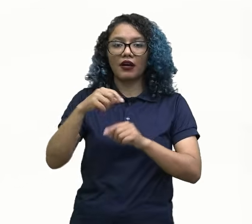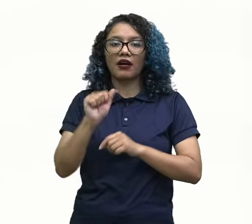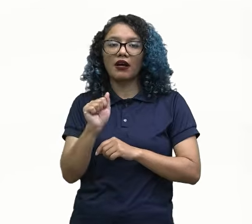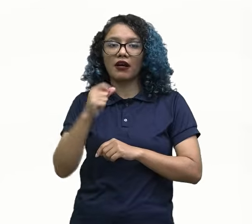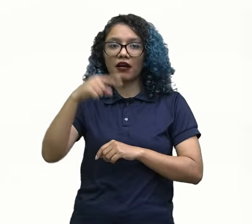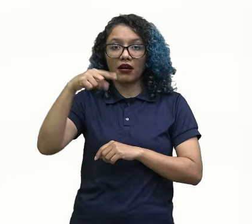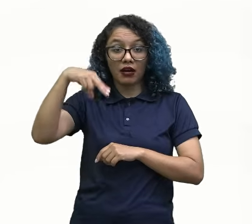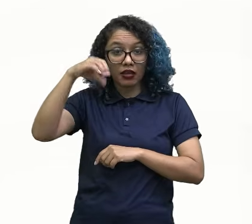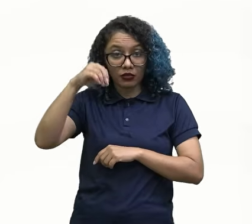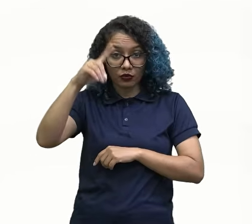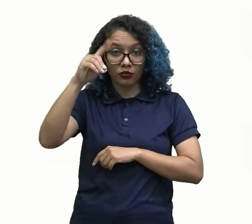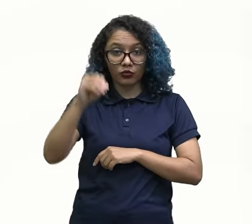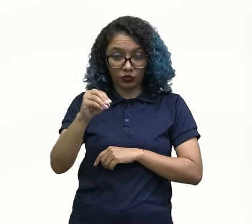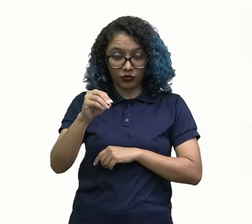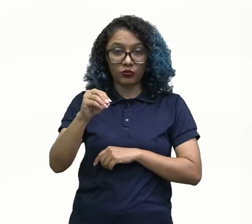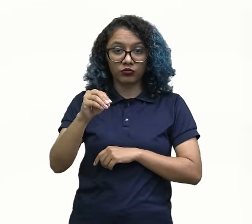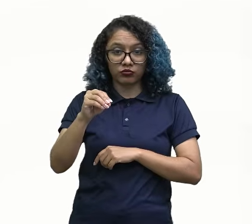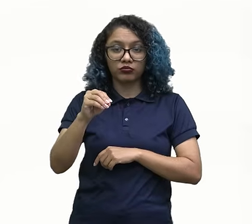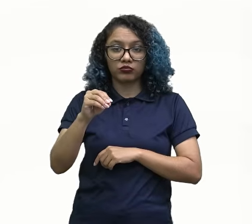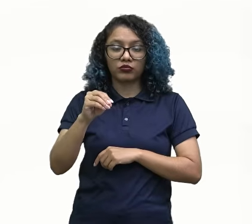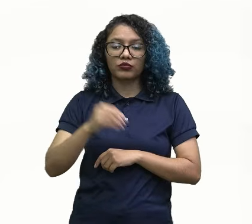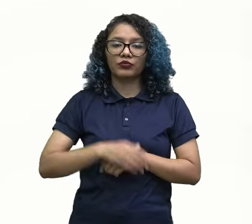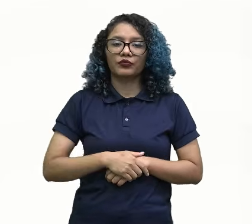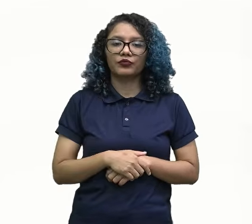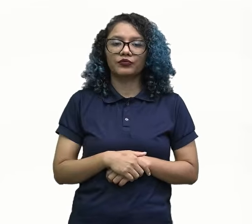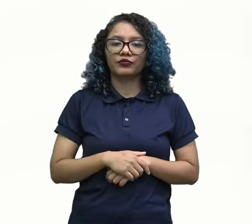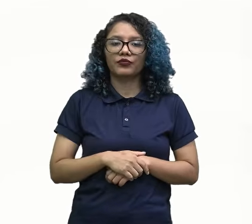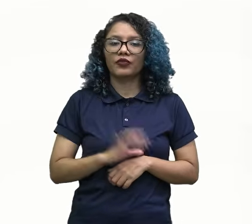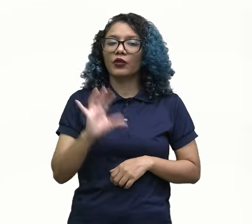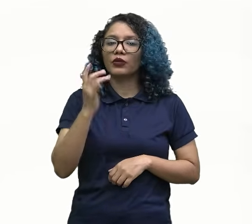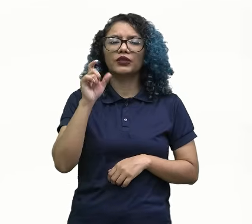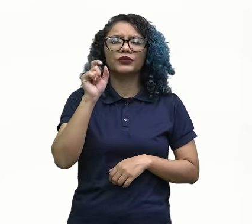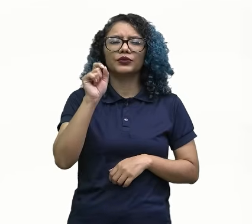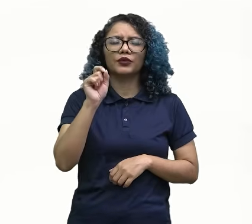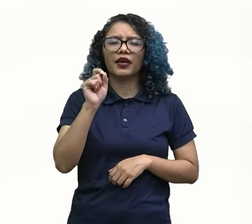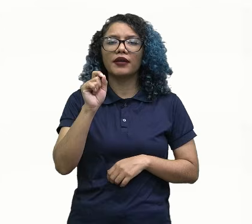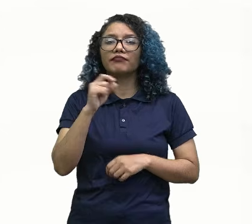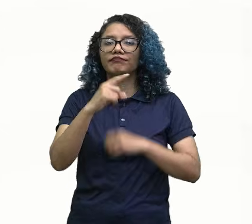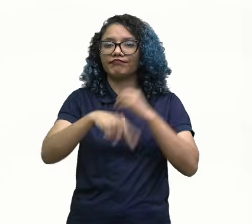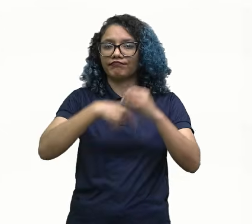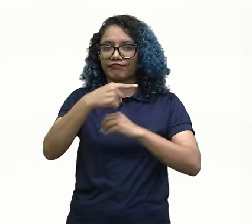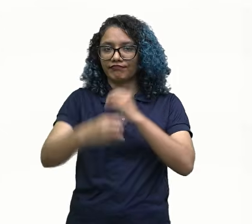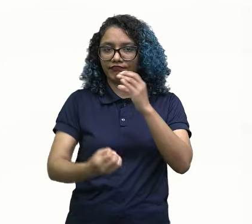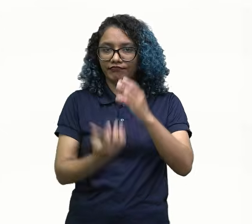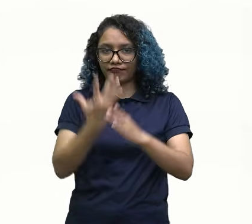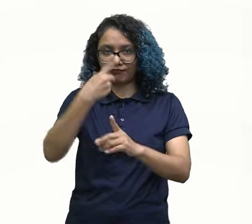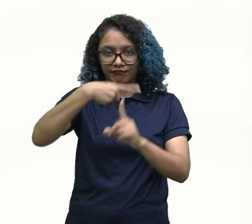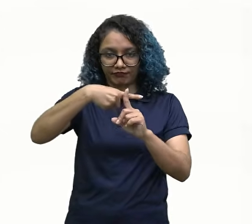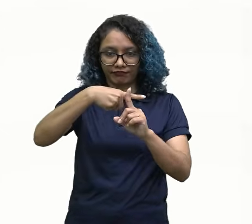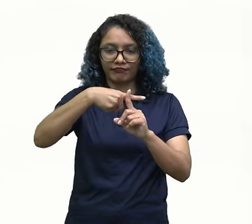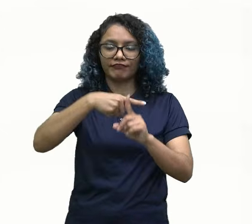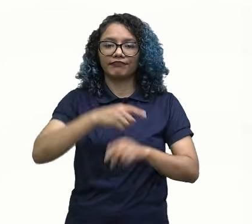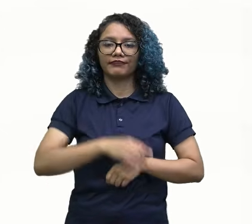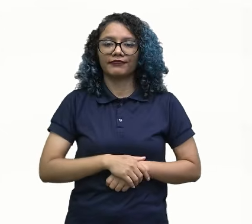na eletrólise, vai acontecer o processo de oxidação.